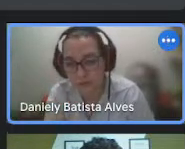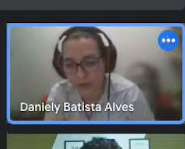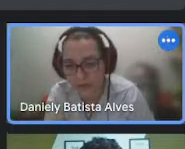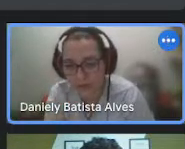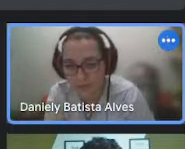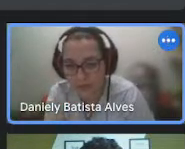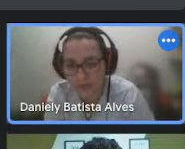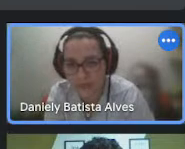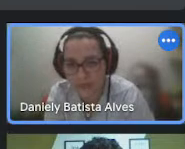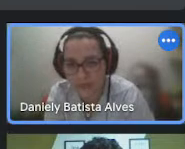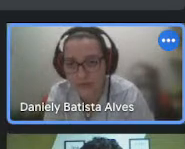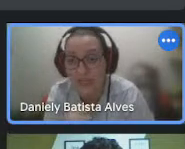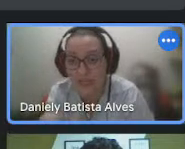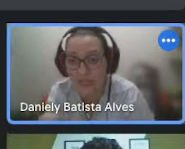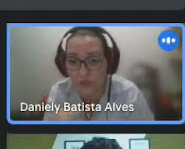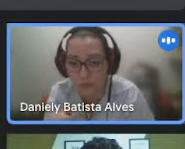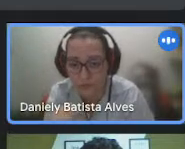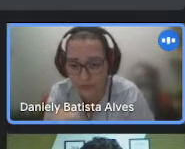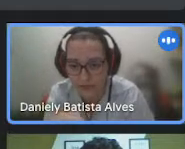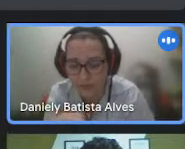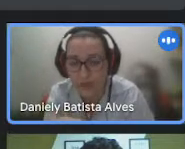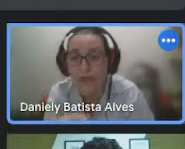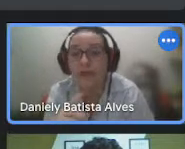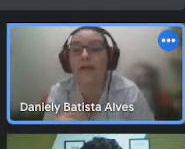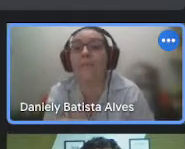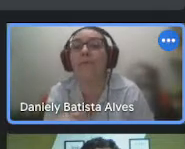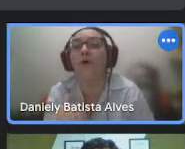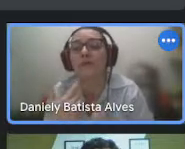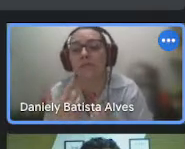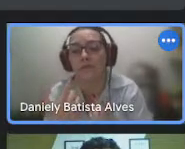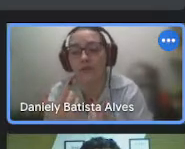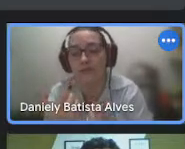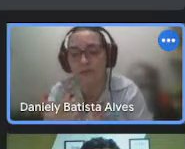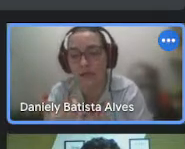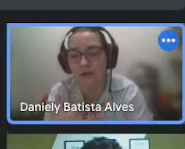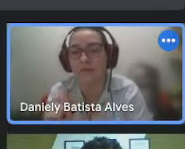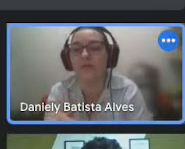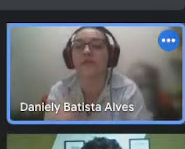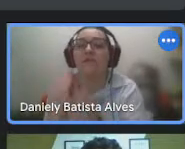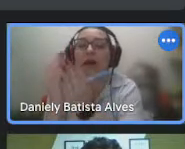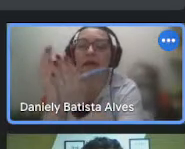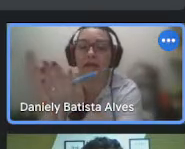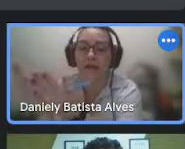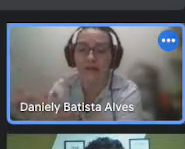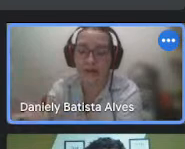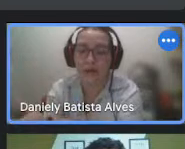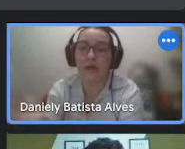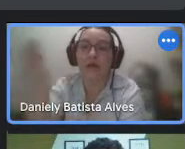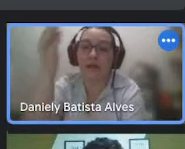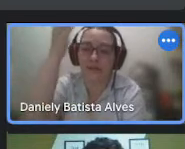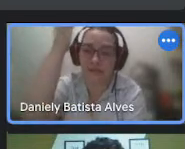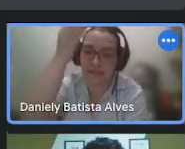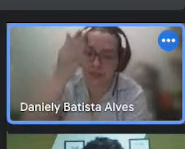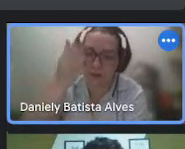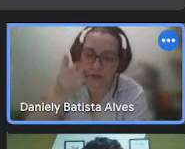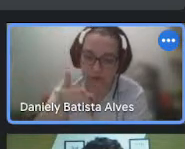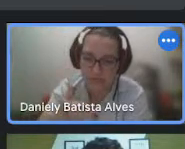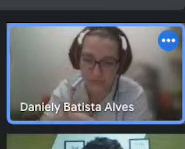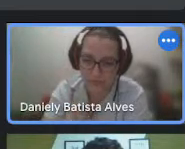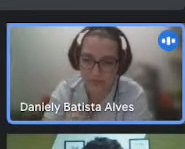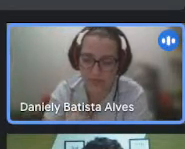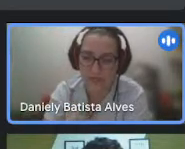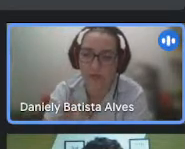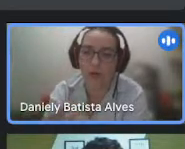para os participantes. Então, você vai redigir o modelo. Depois da aprovação, é que você vai, seguindo o que você